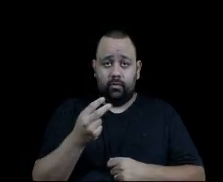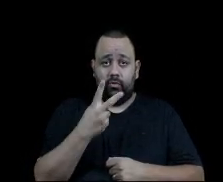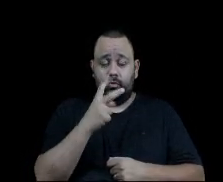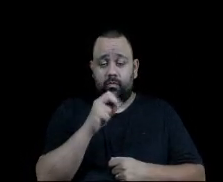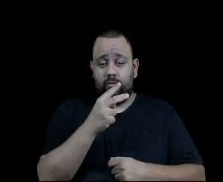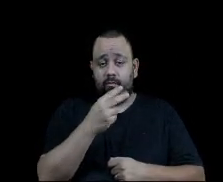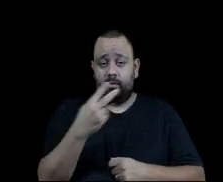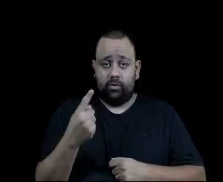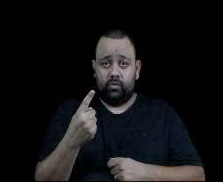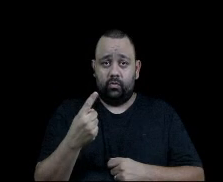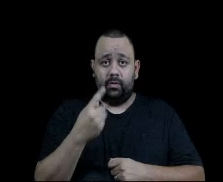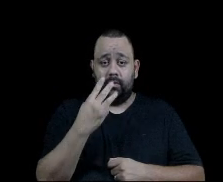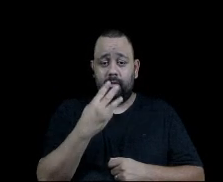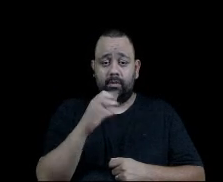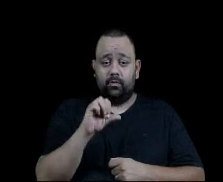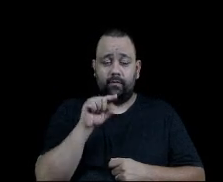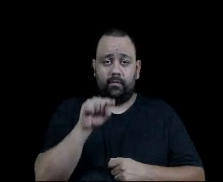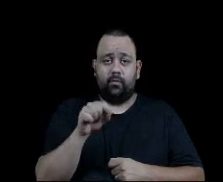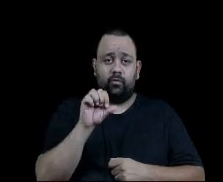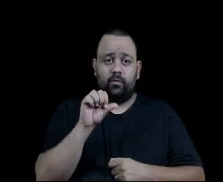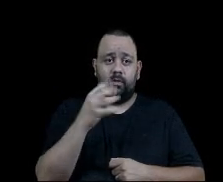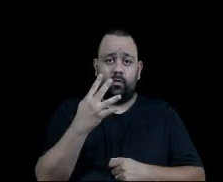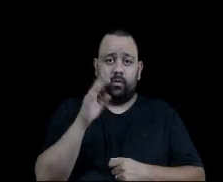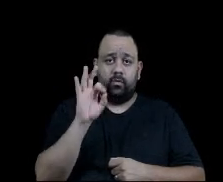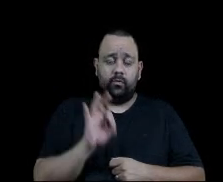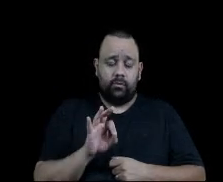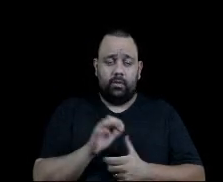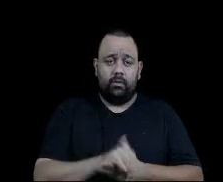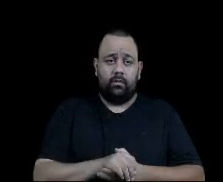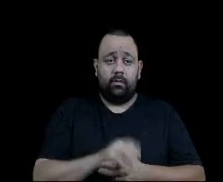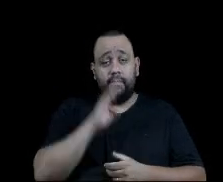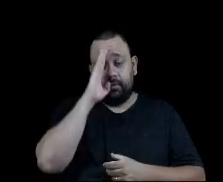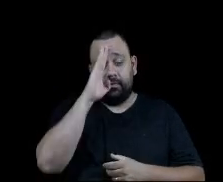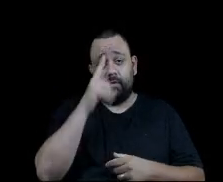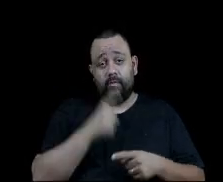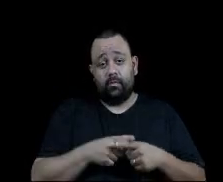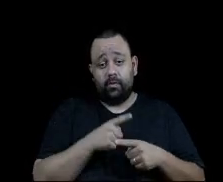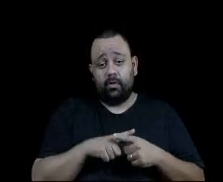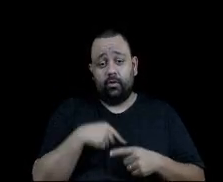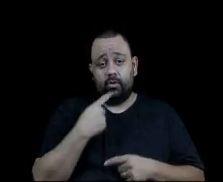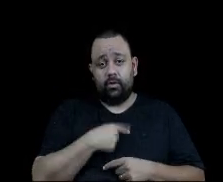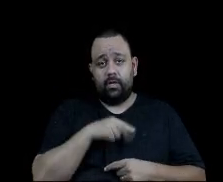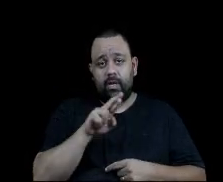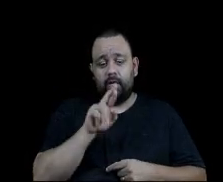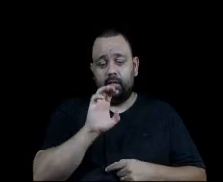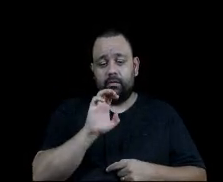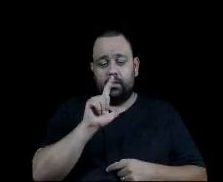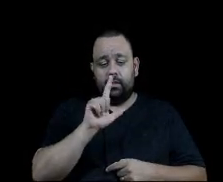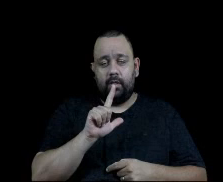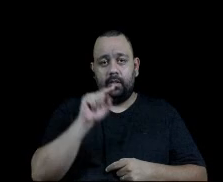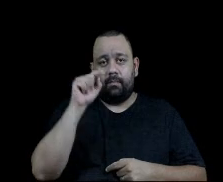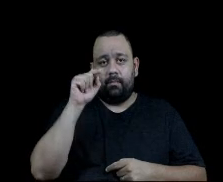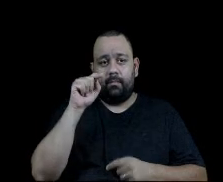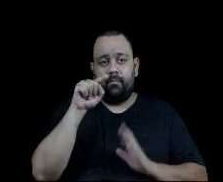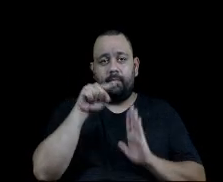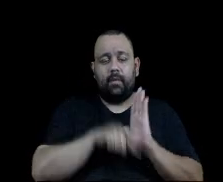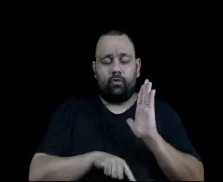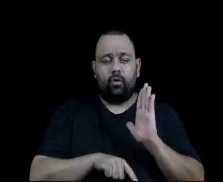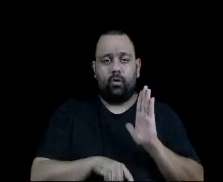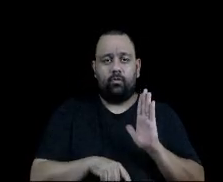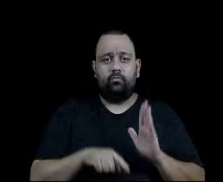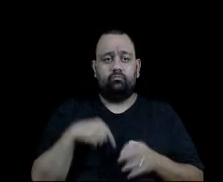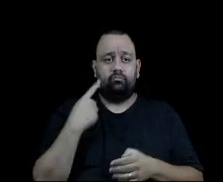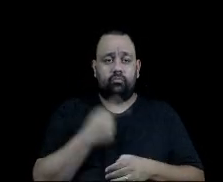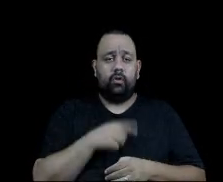34,87% em 2022, em 2021 foi 39,94%, principalmente porque a gente teve uma RCL bem menor